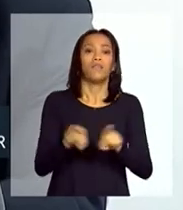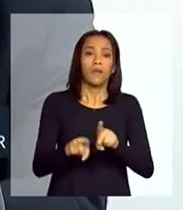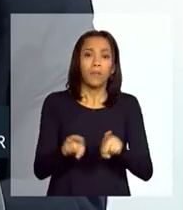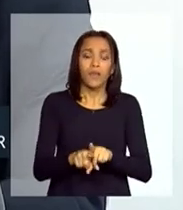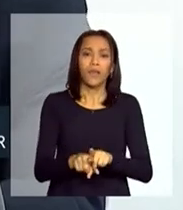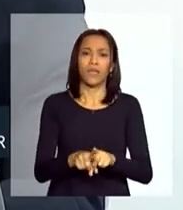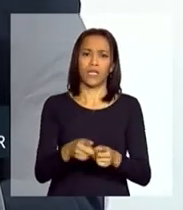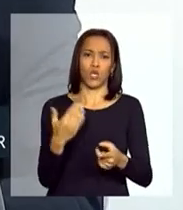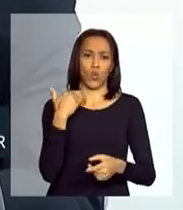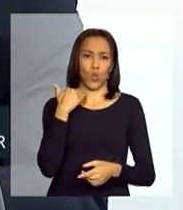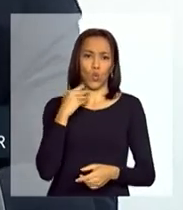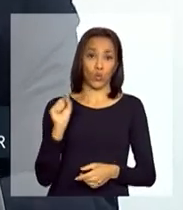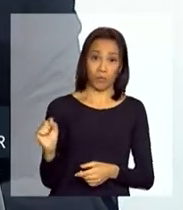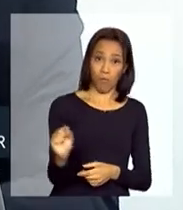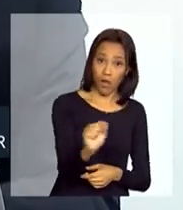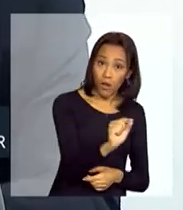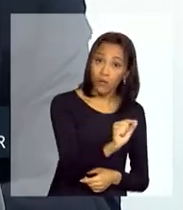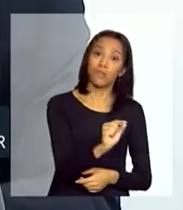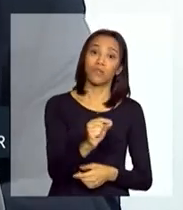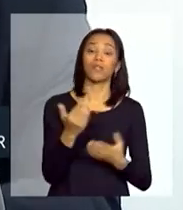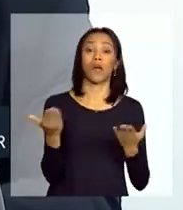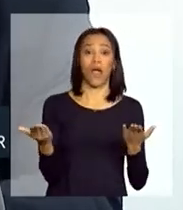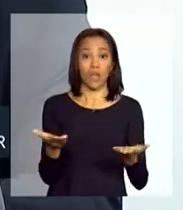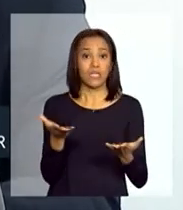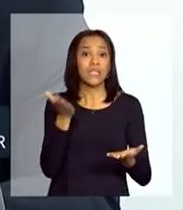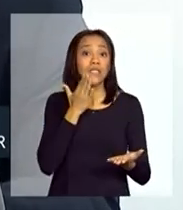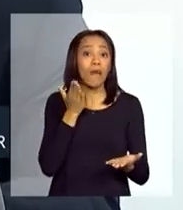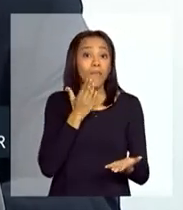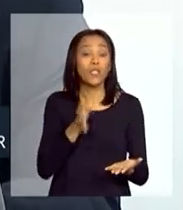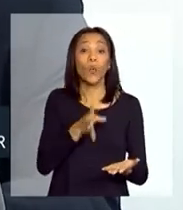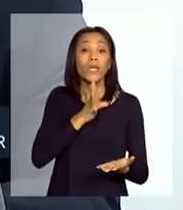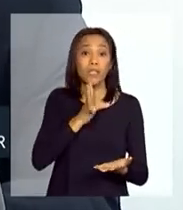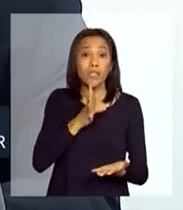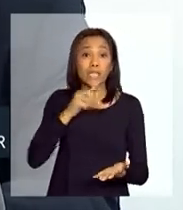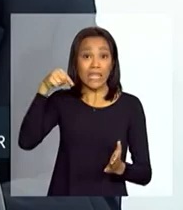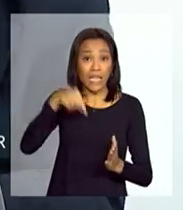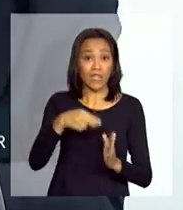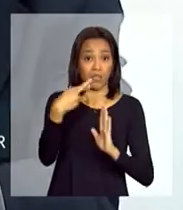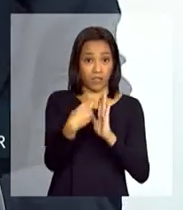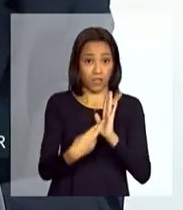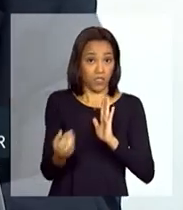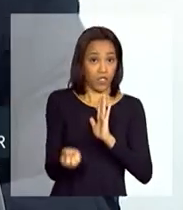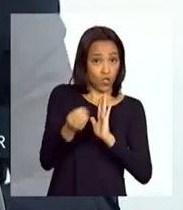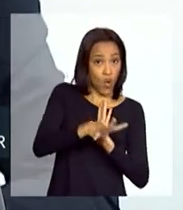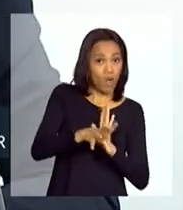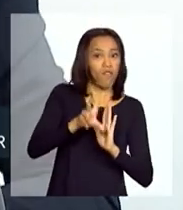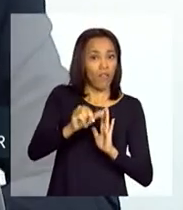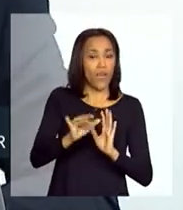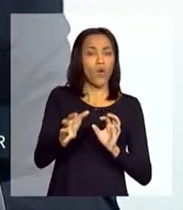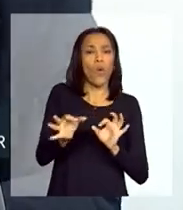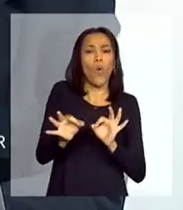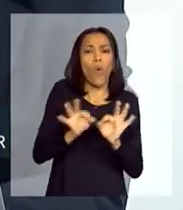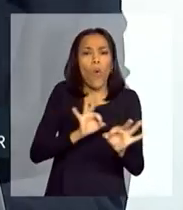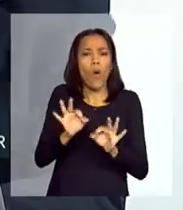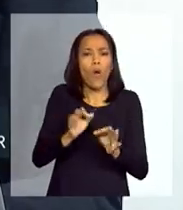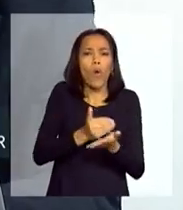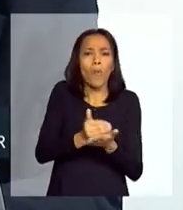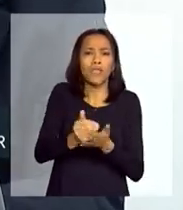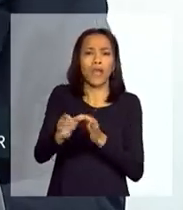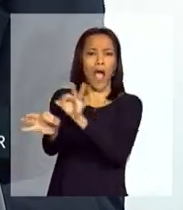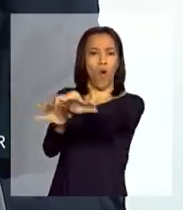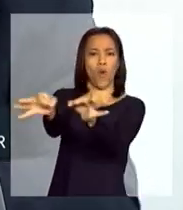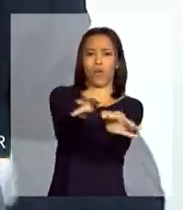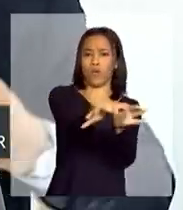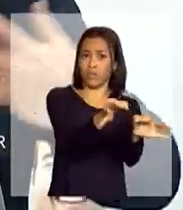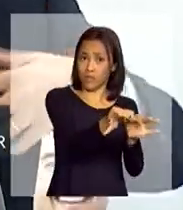que os bancos a partir deste momento ao tomarem ciência dessas medidas já vão começar a fazer as suas ações